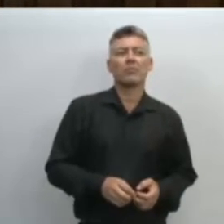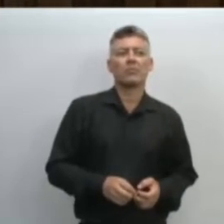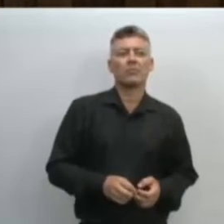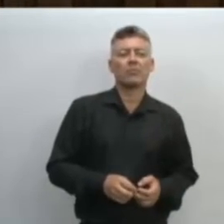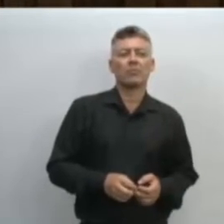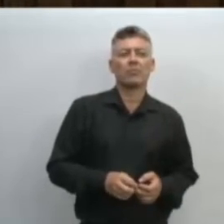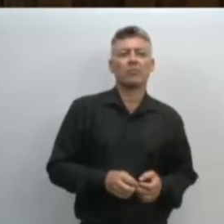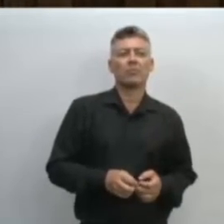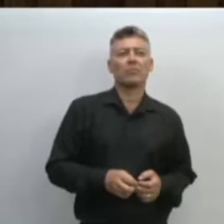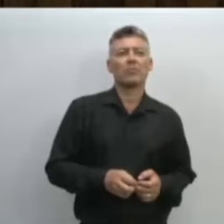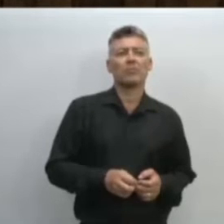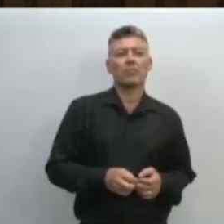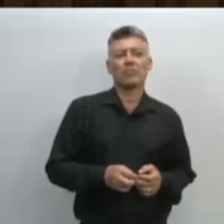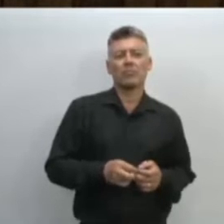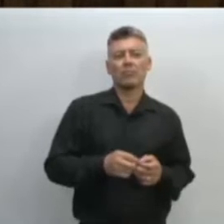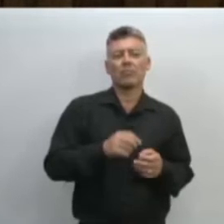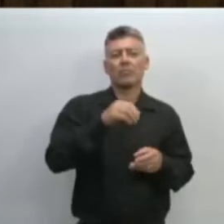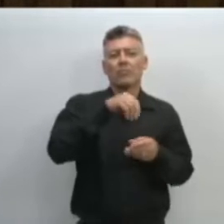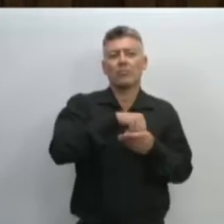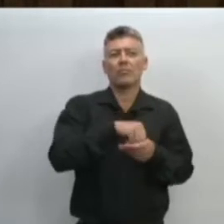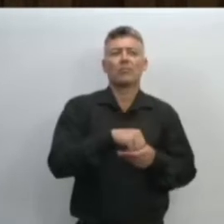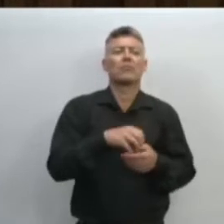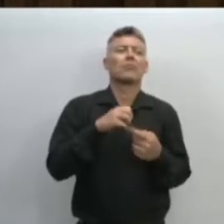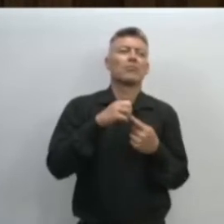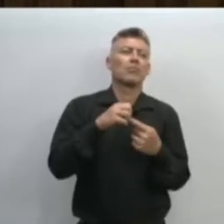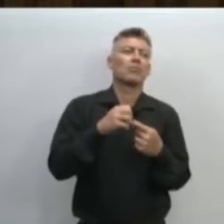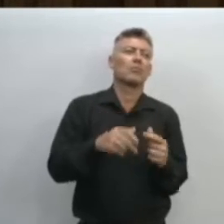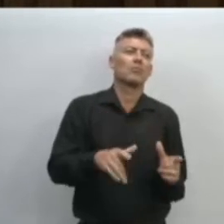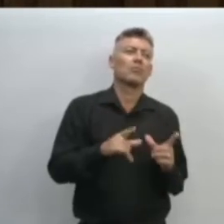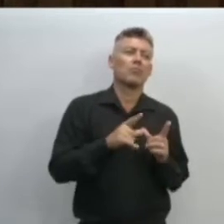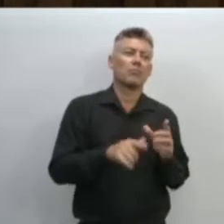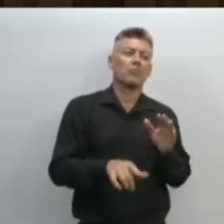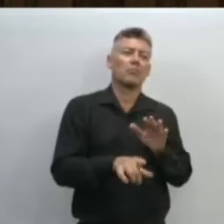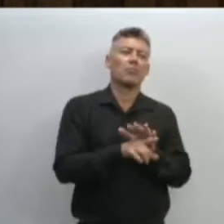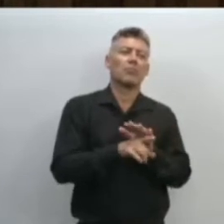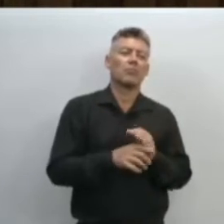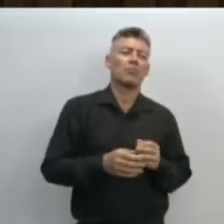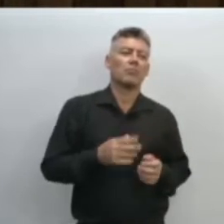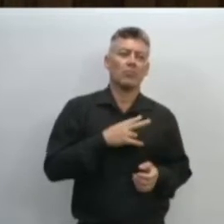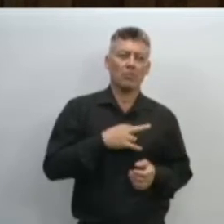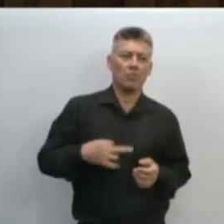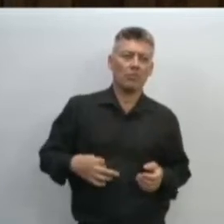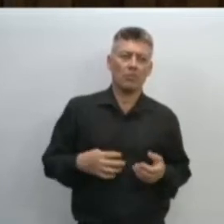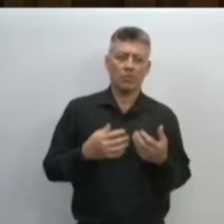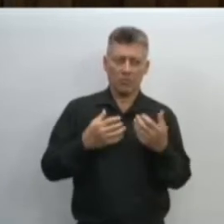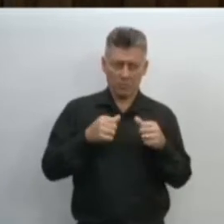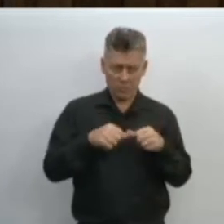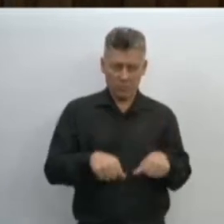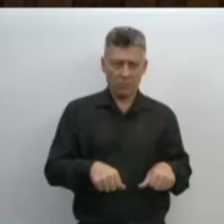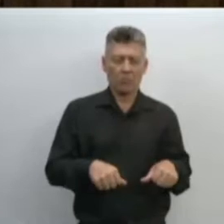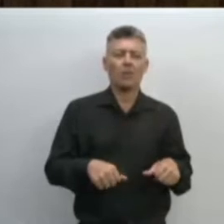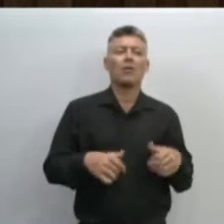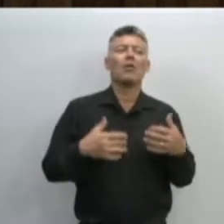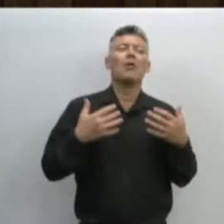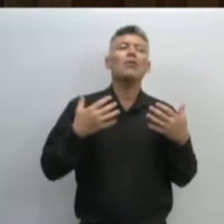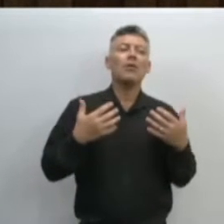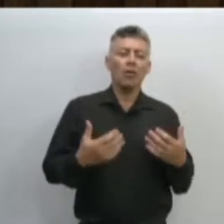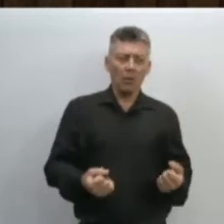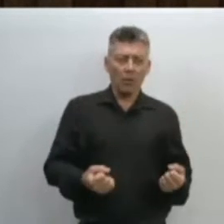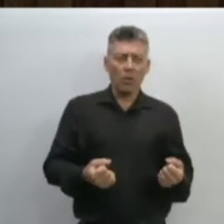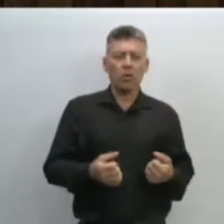Em votação única, projeto de lei. Vereadores que aprovam, permaneça como estão.